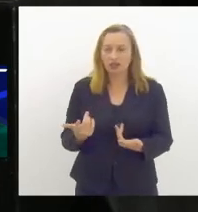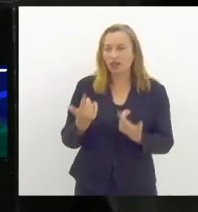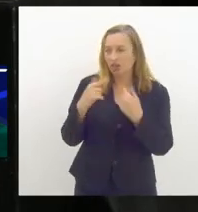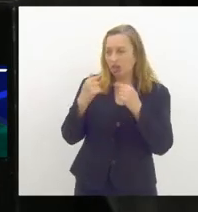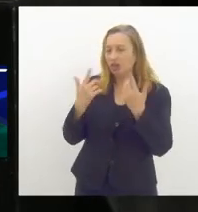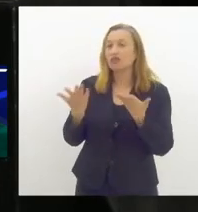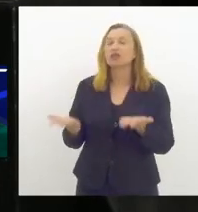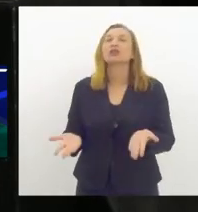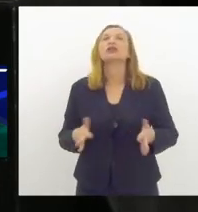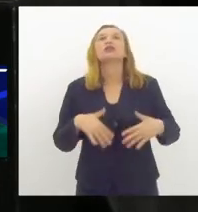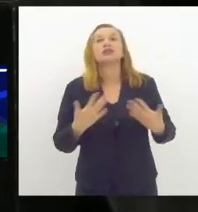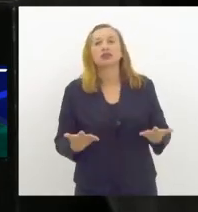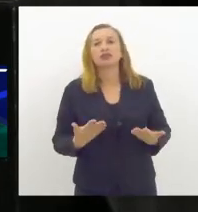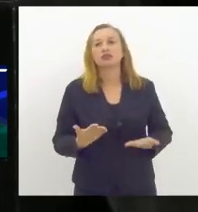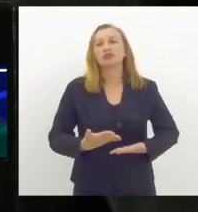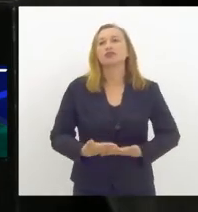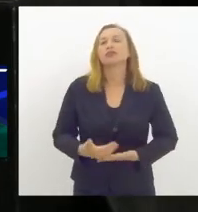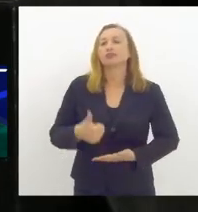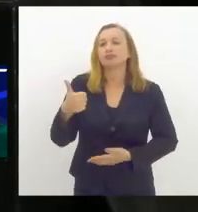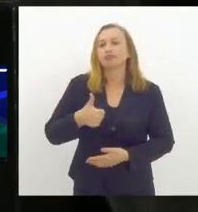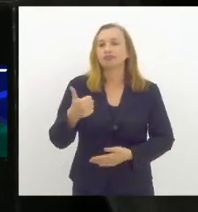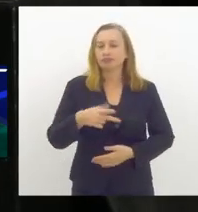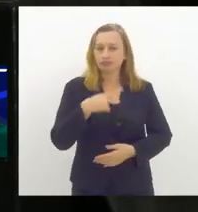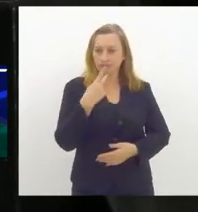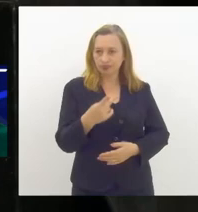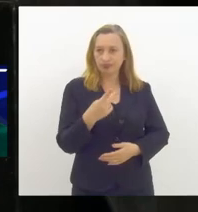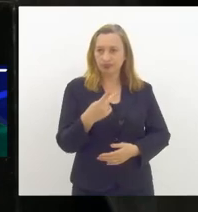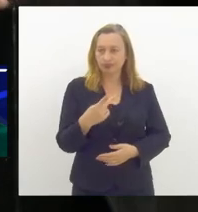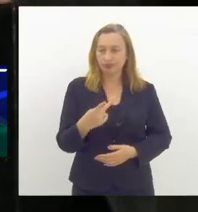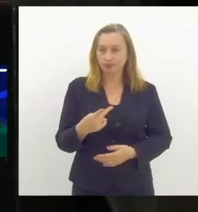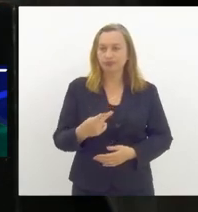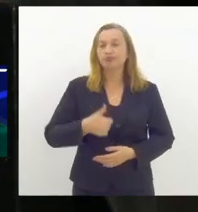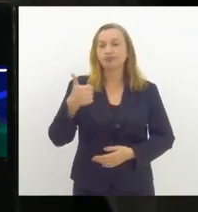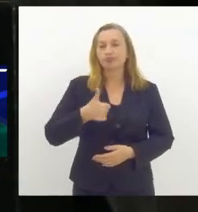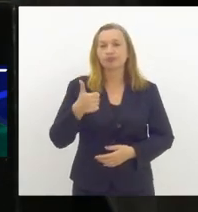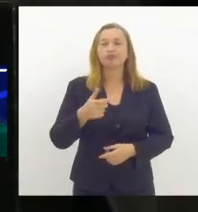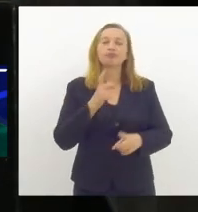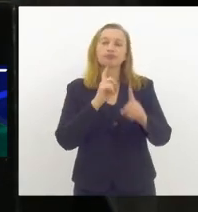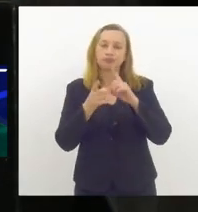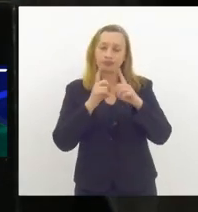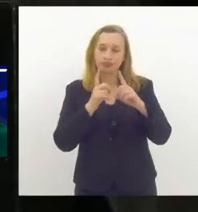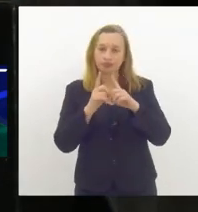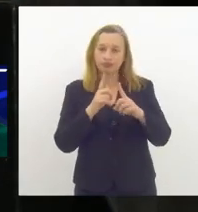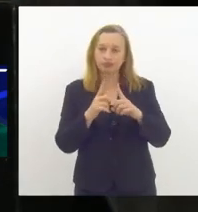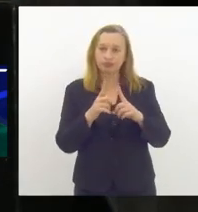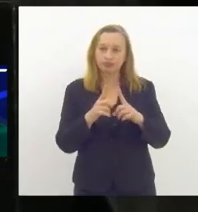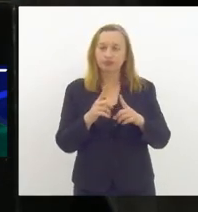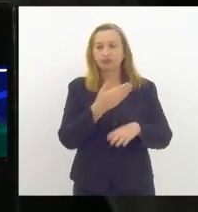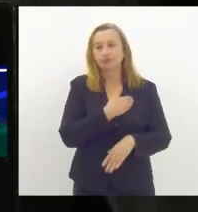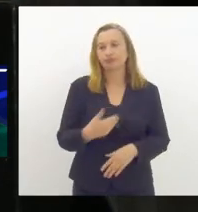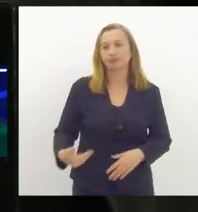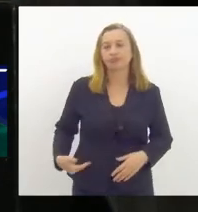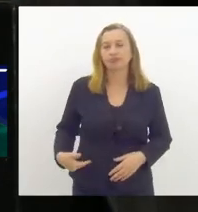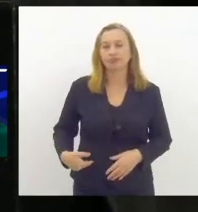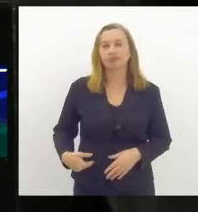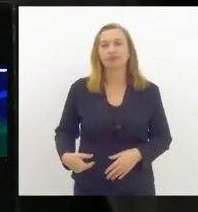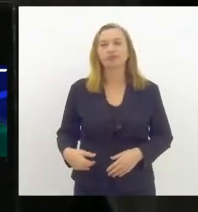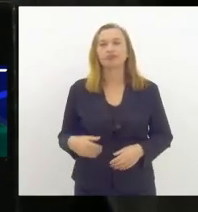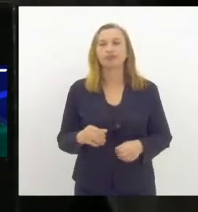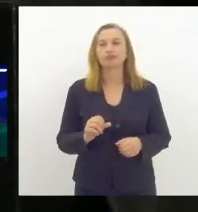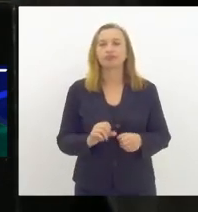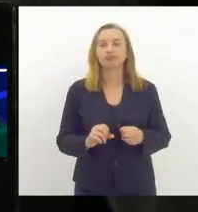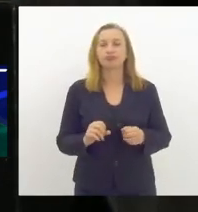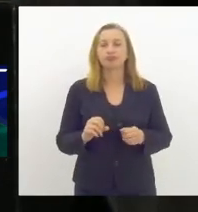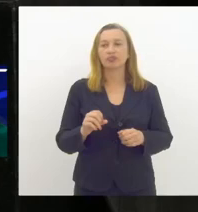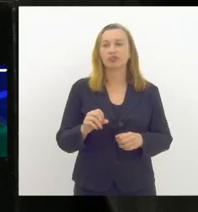insípido portanto fica aqui uma primeira manifestação sobre o primeiro debate o primeiro debate para Governador é feito